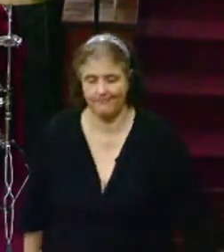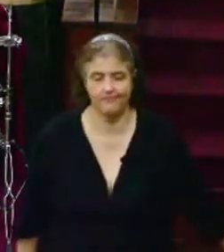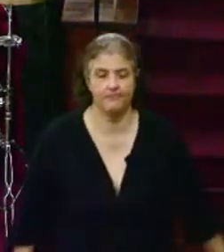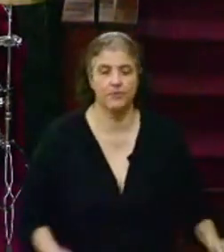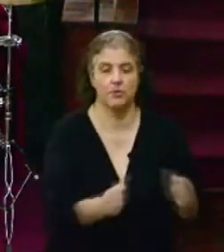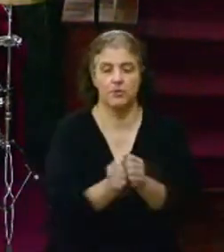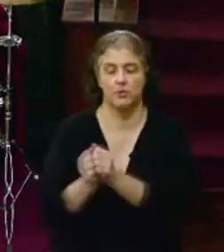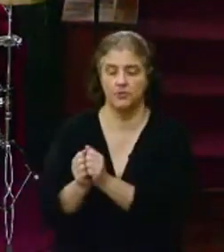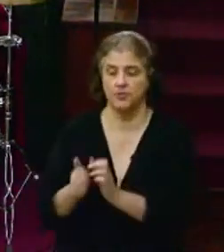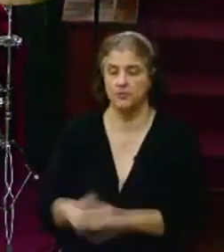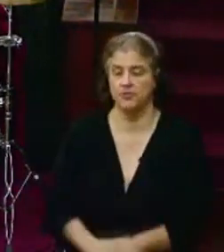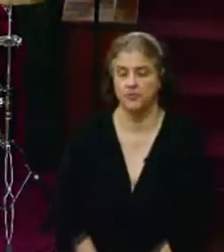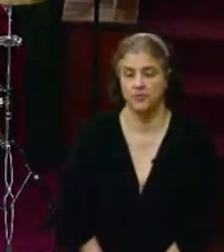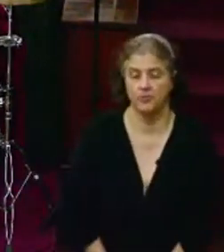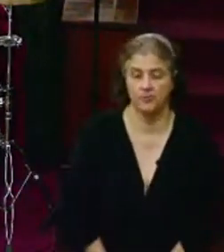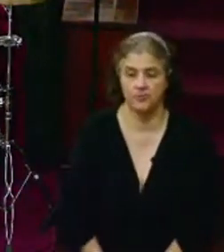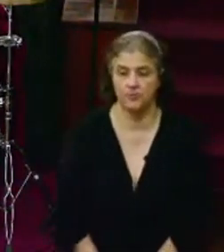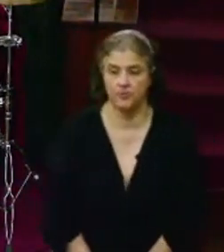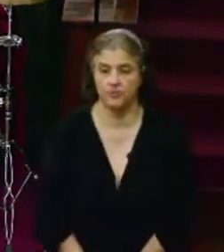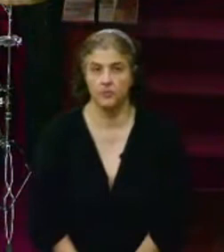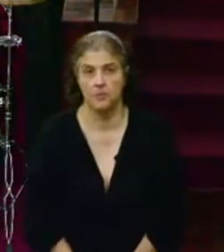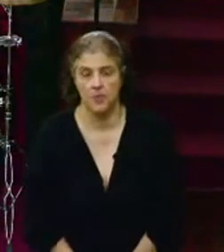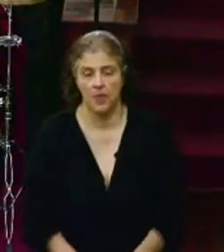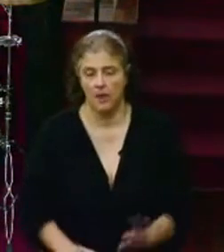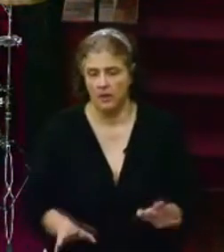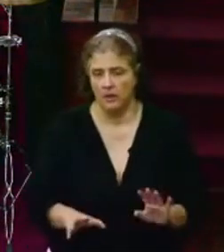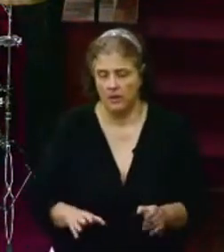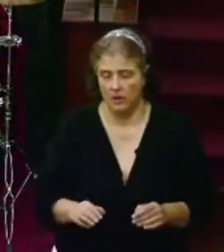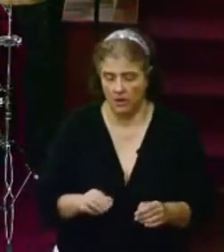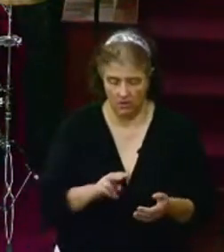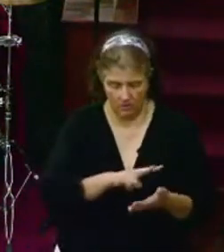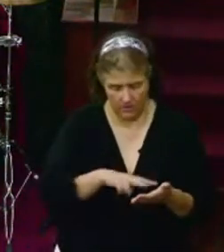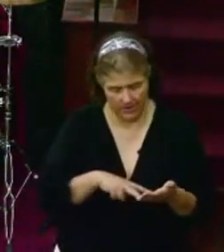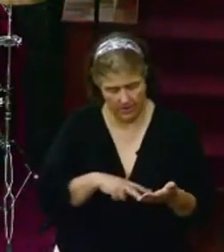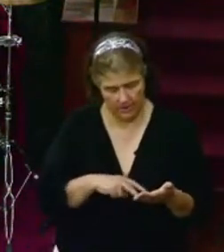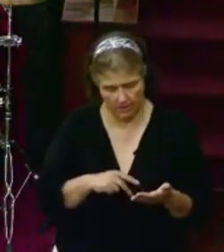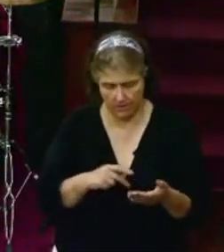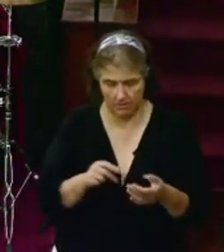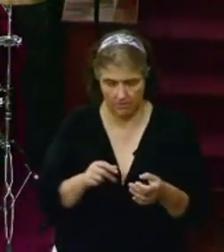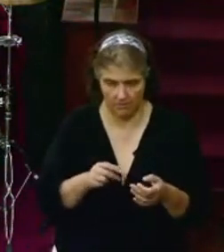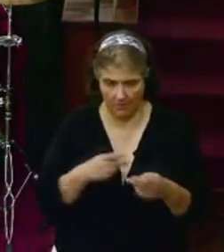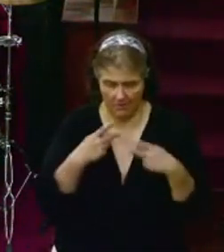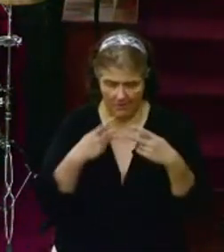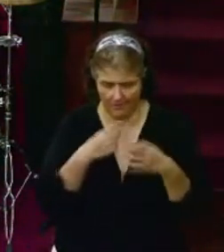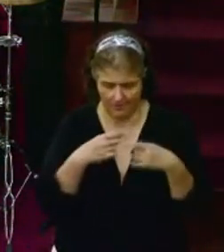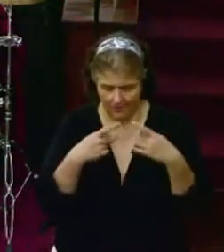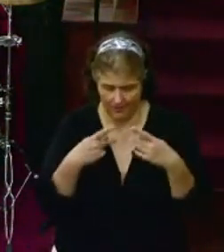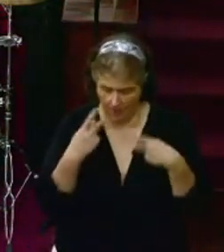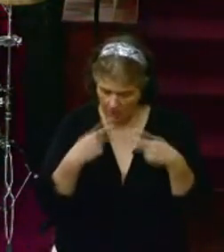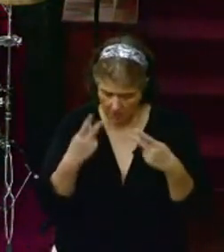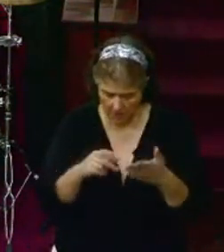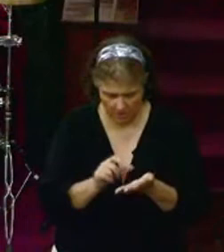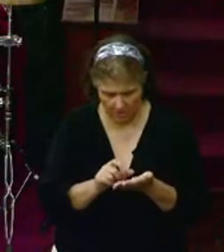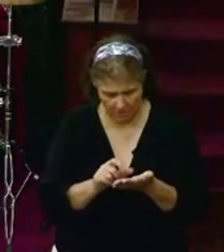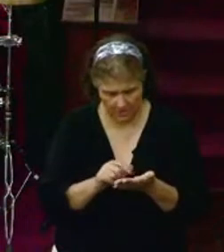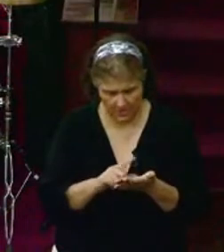aqueles anciãos. O texto não nos dá detalhes, mas nós podemos, sem ferir o texto, imaginar a seguinte situação. O